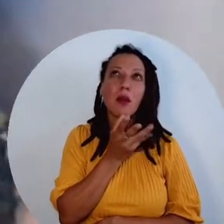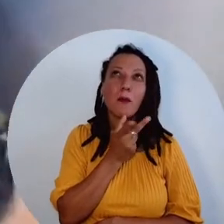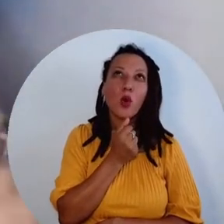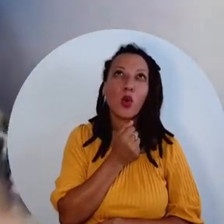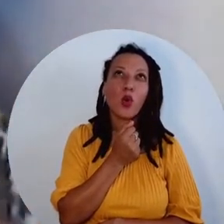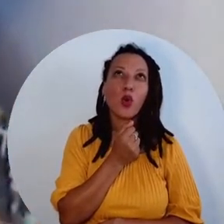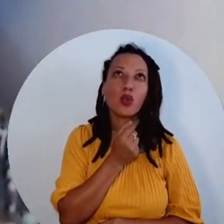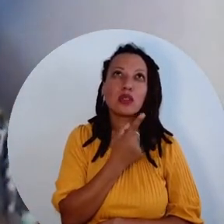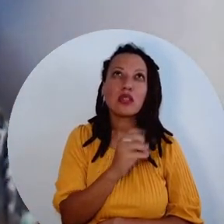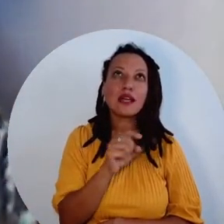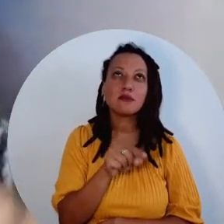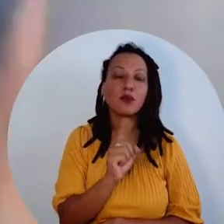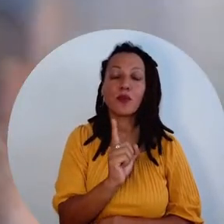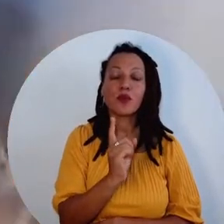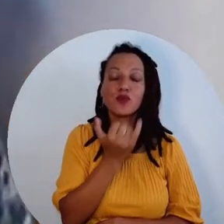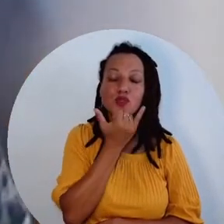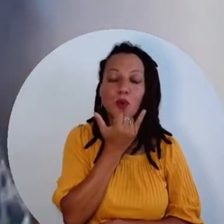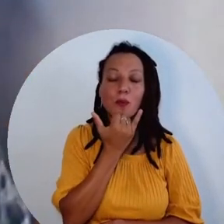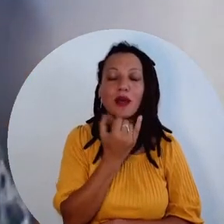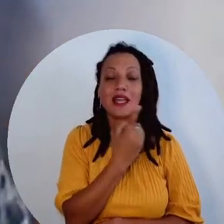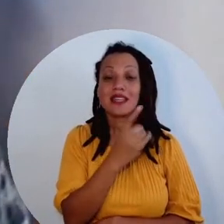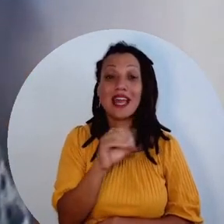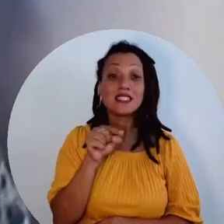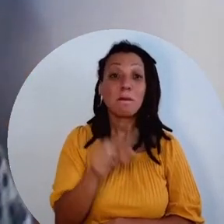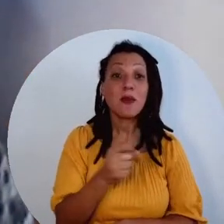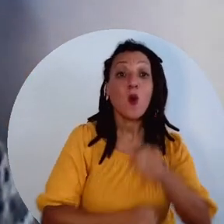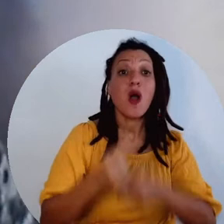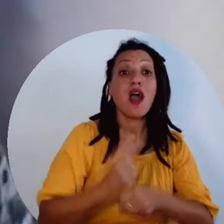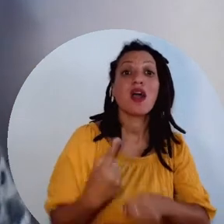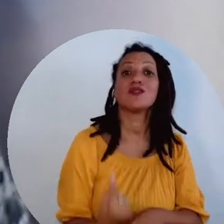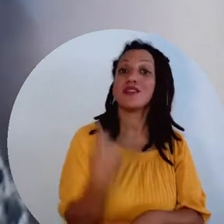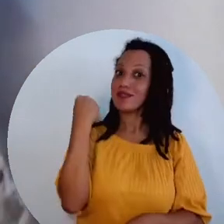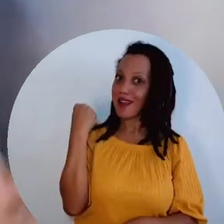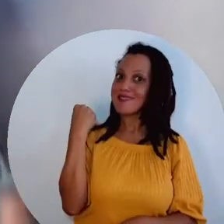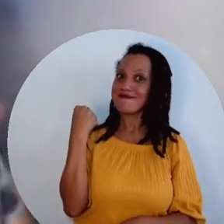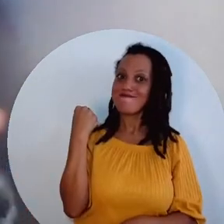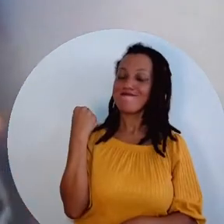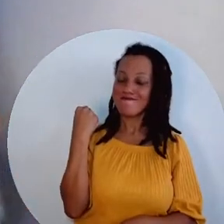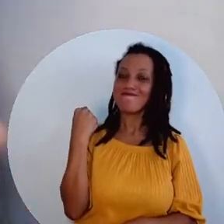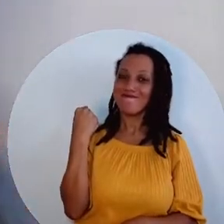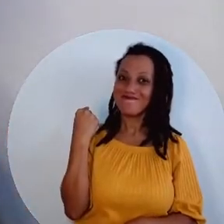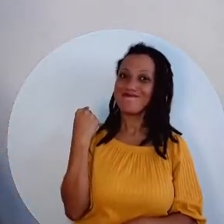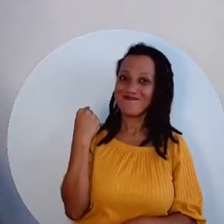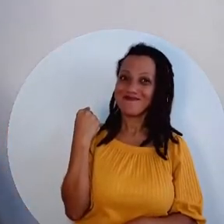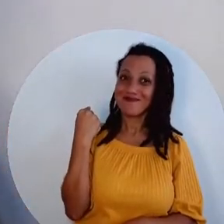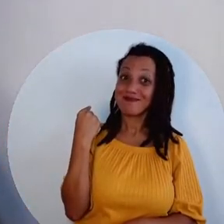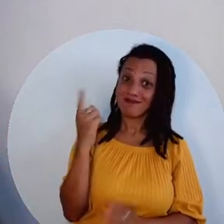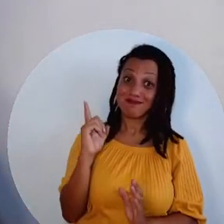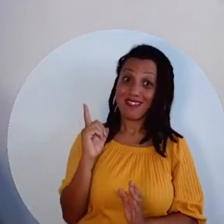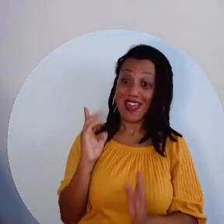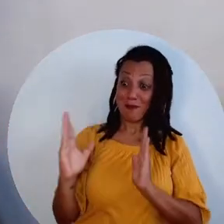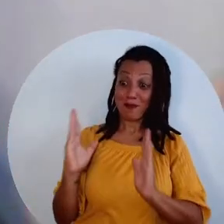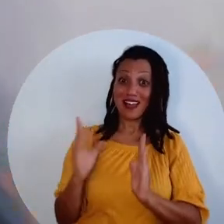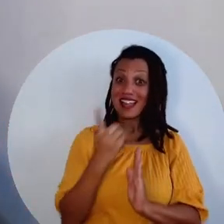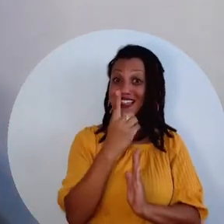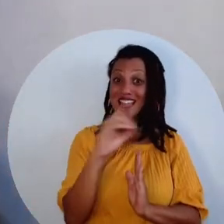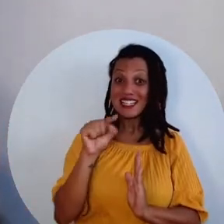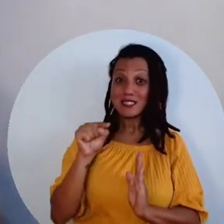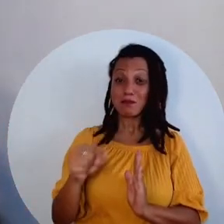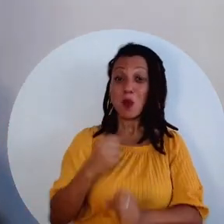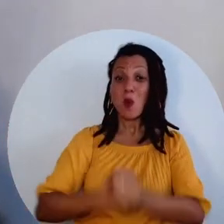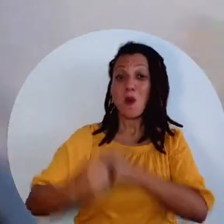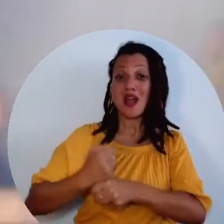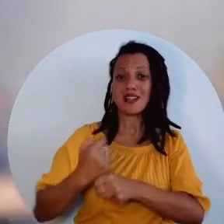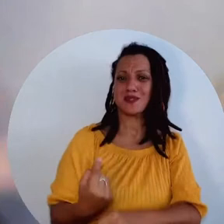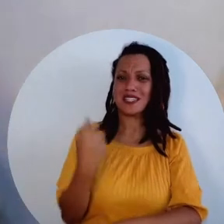mil, data de 10 mil anos atrás. Então, veja, 10 mil anos atrás,